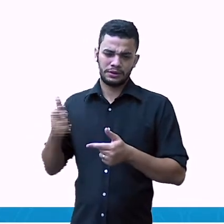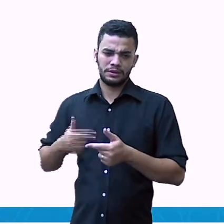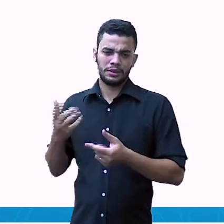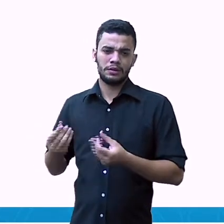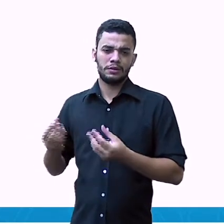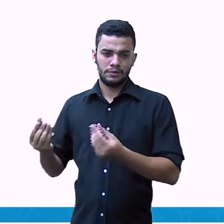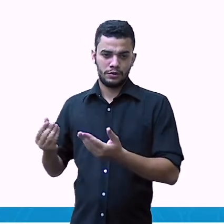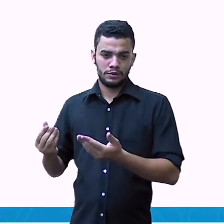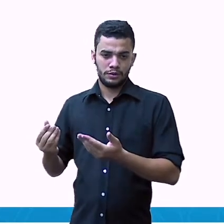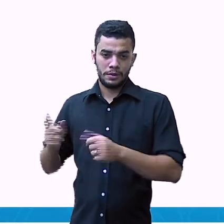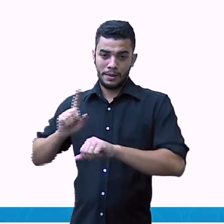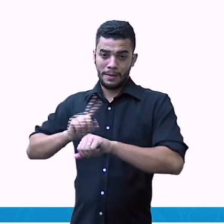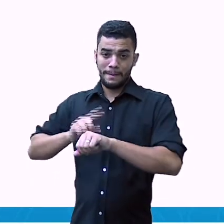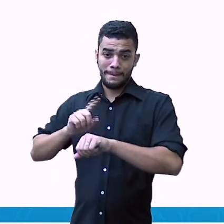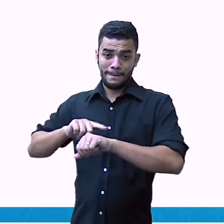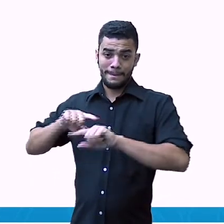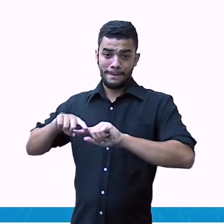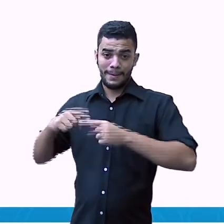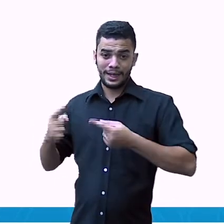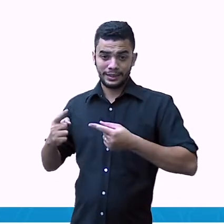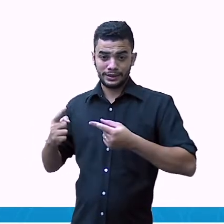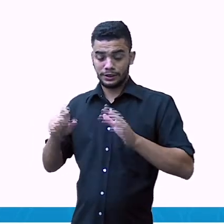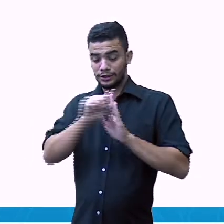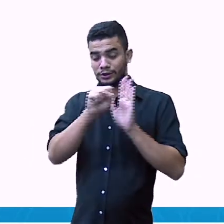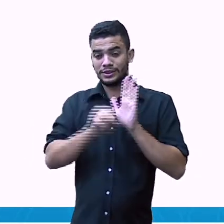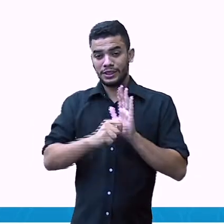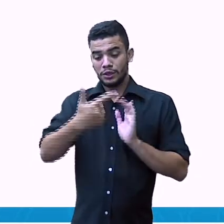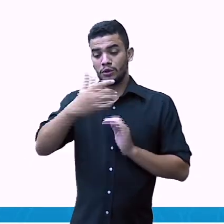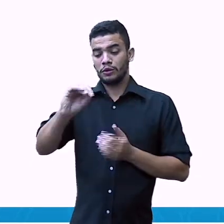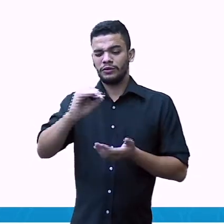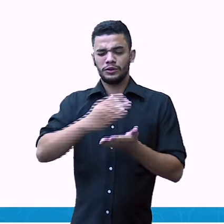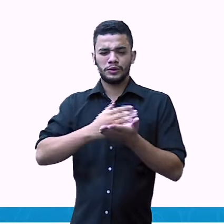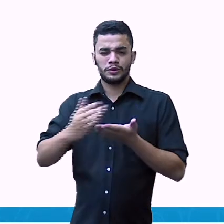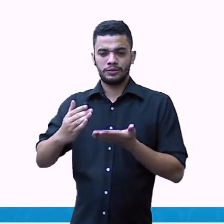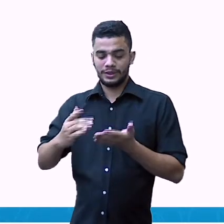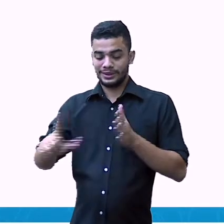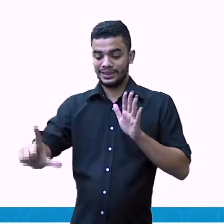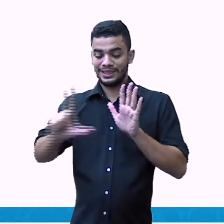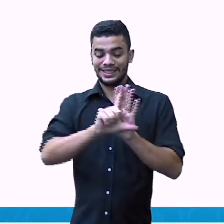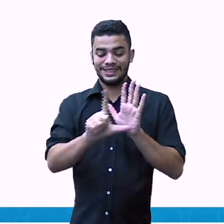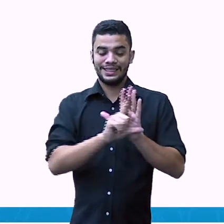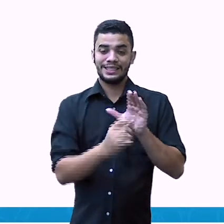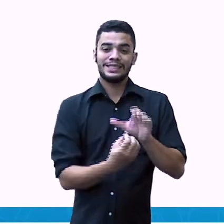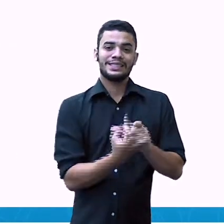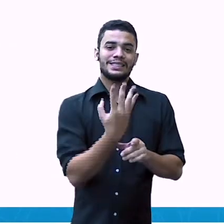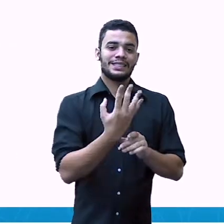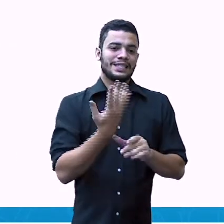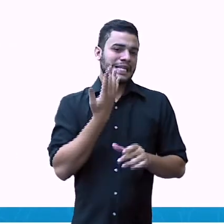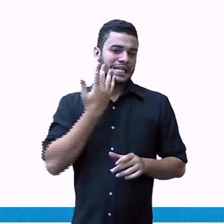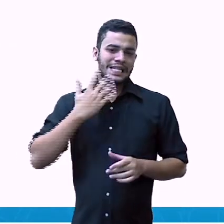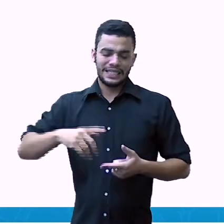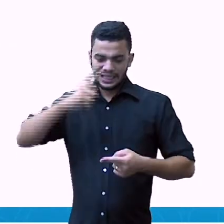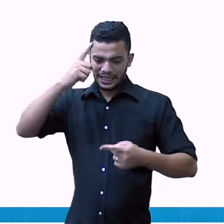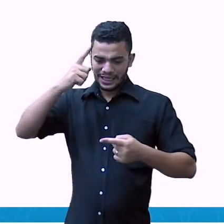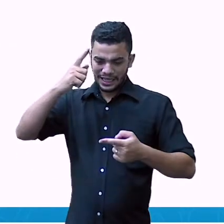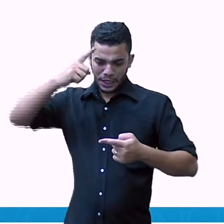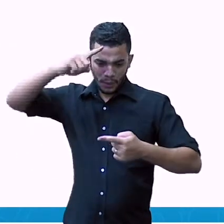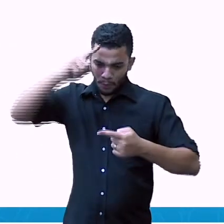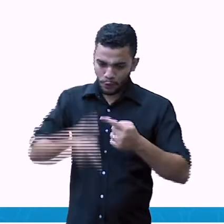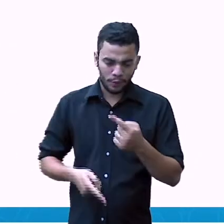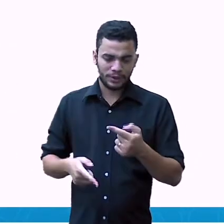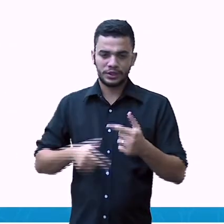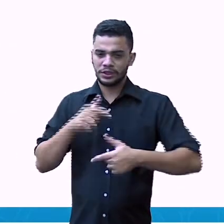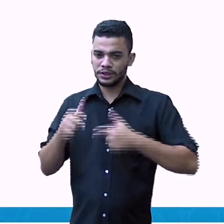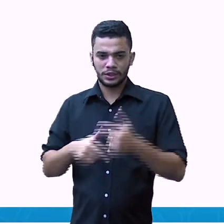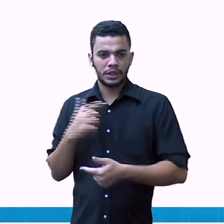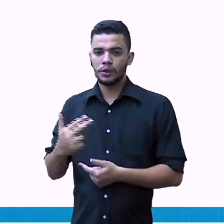trabalho infantil. Ainda bem, né, pessoal? Atualmente, no Brasil, o trabalho é proibido por